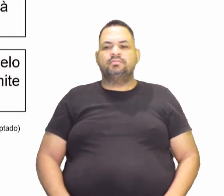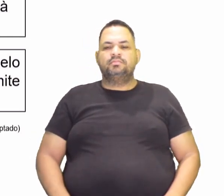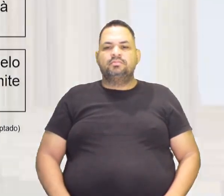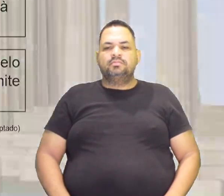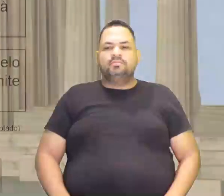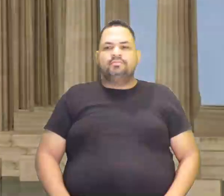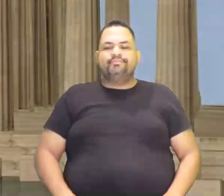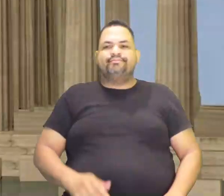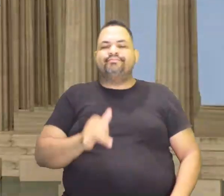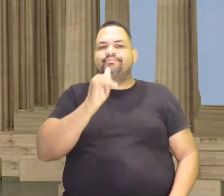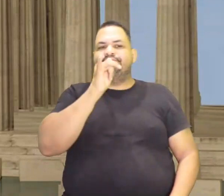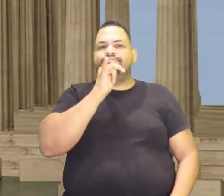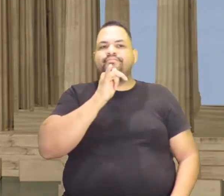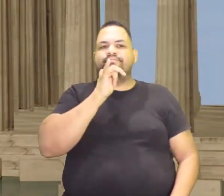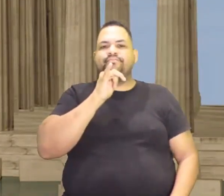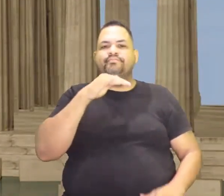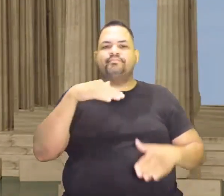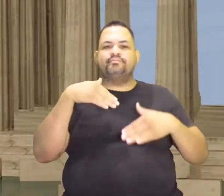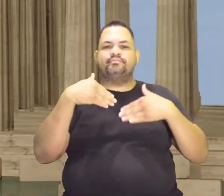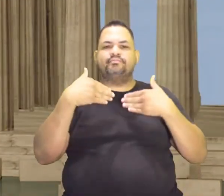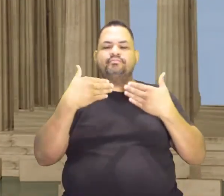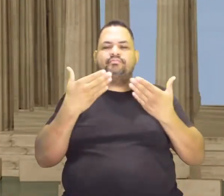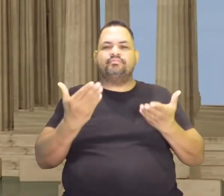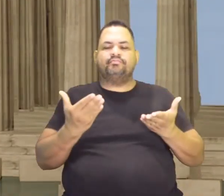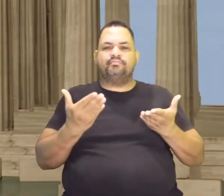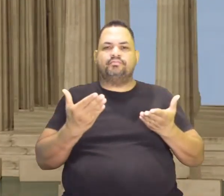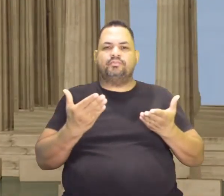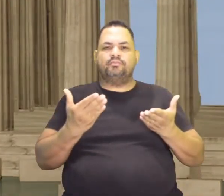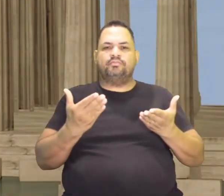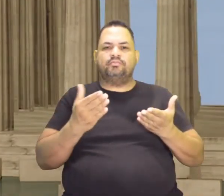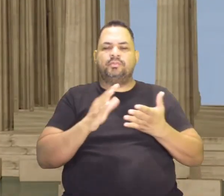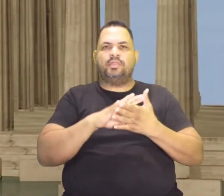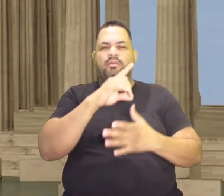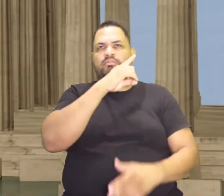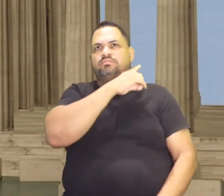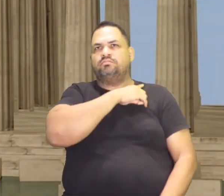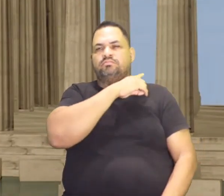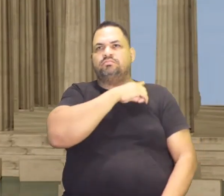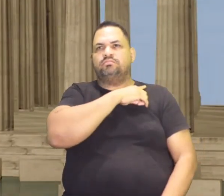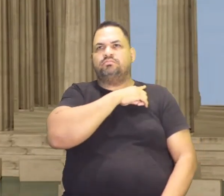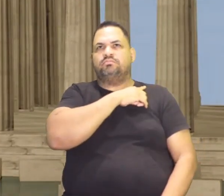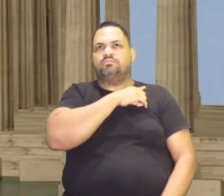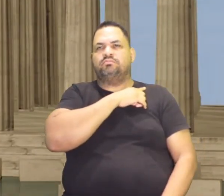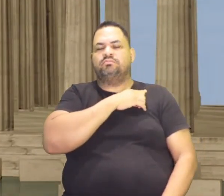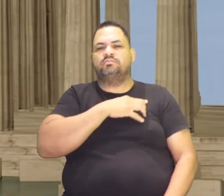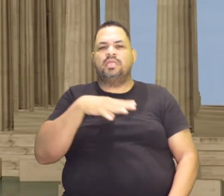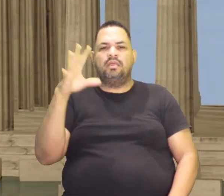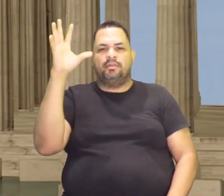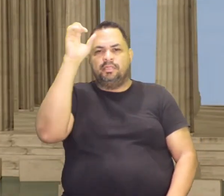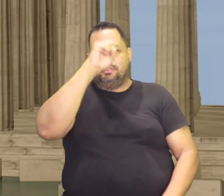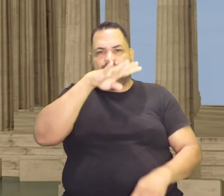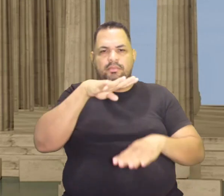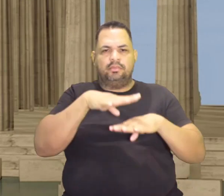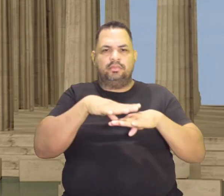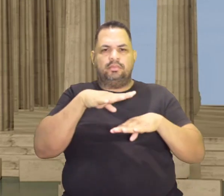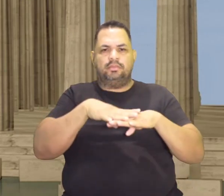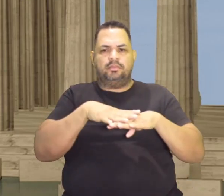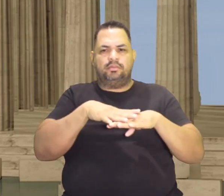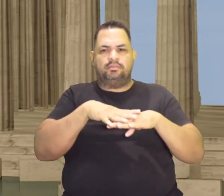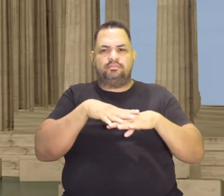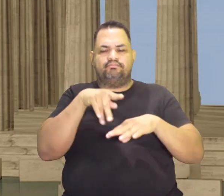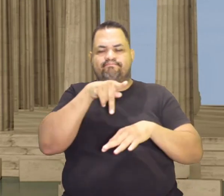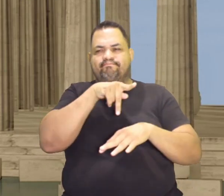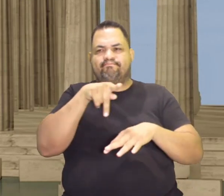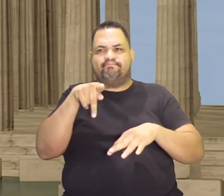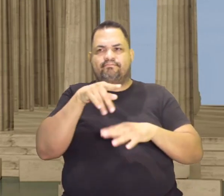Vou dar um exemplo para vocês. Quando eu estava lá no primeiro ano, assim, aprendendo matemática, o